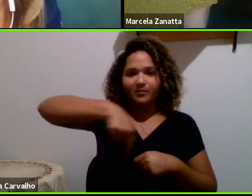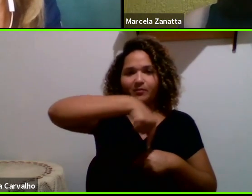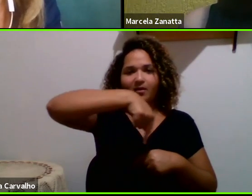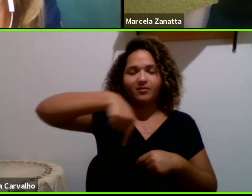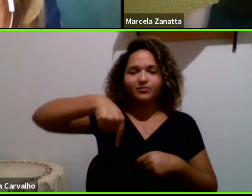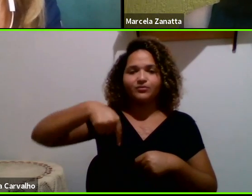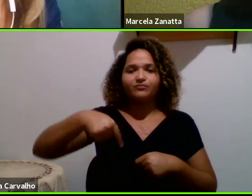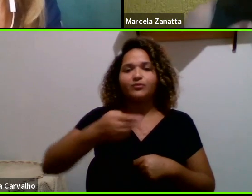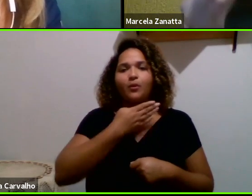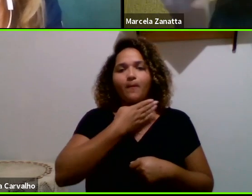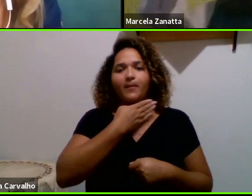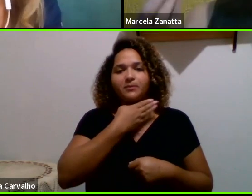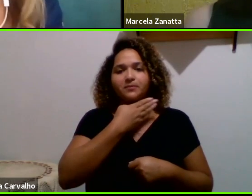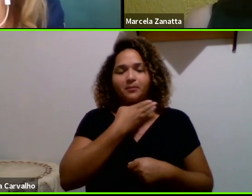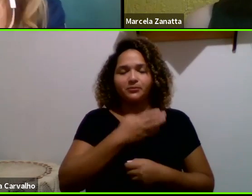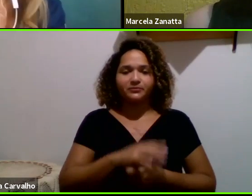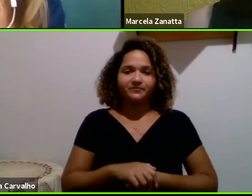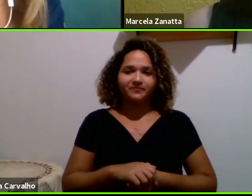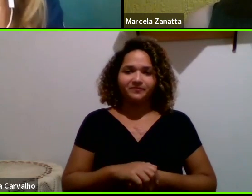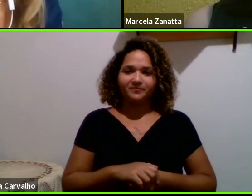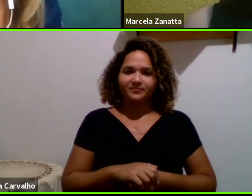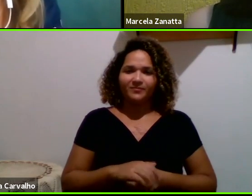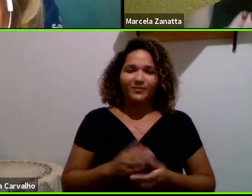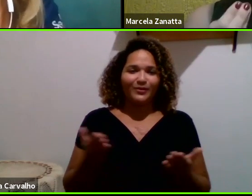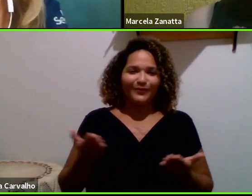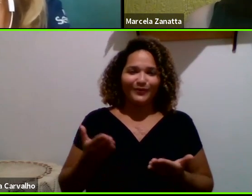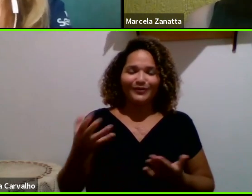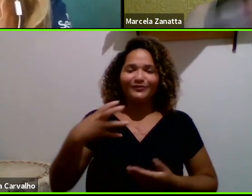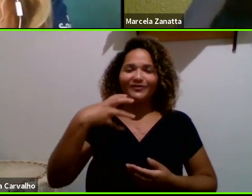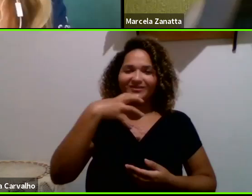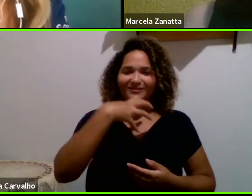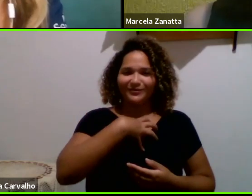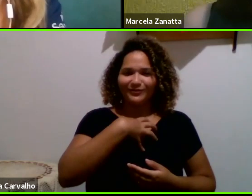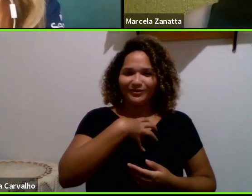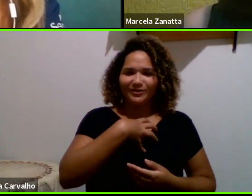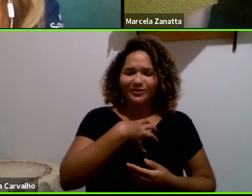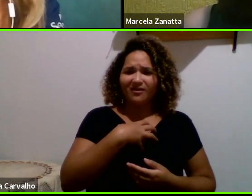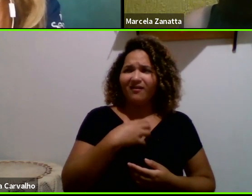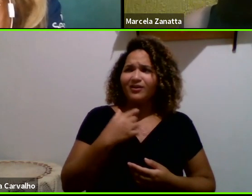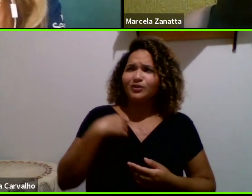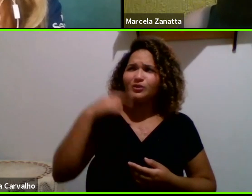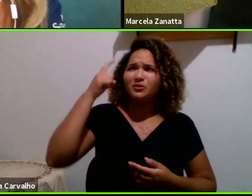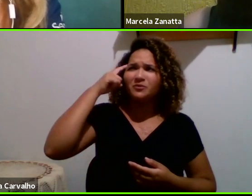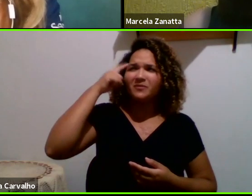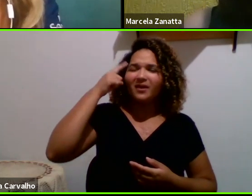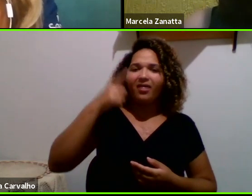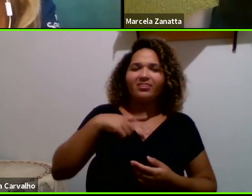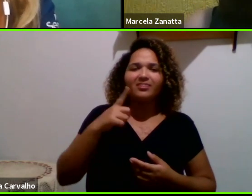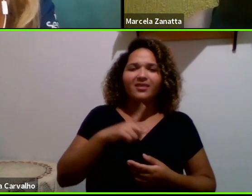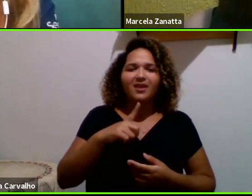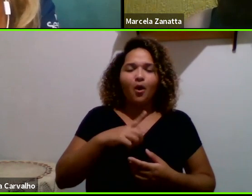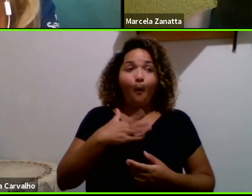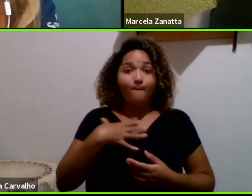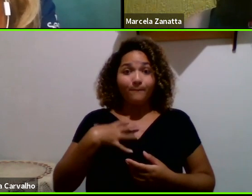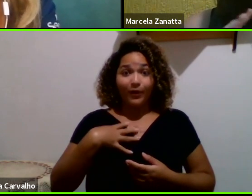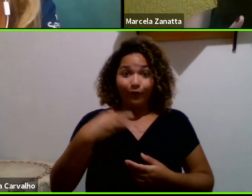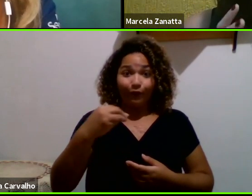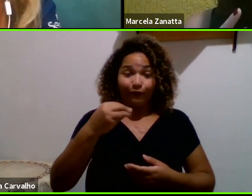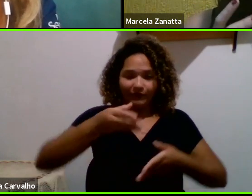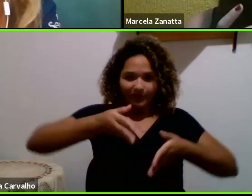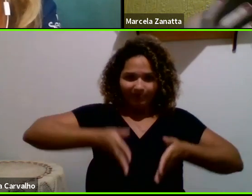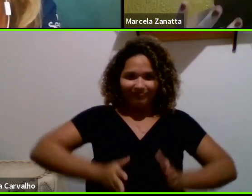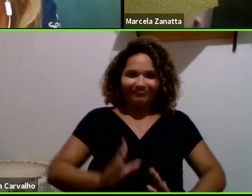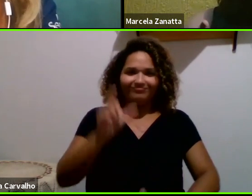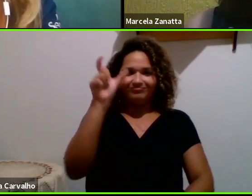tão fisiológico, que faz tanto sentido para todas nós, que é poder ter o seu bebê na posição vertical, né? A gente espera nessa live poder